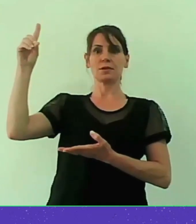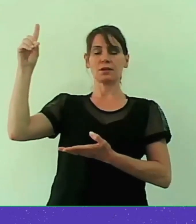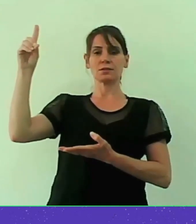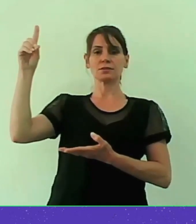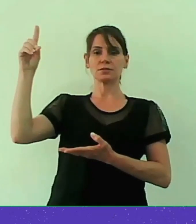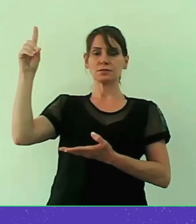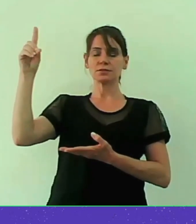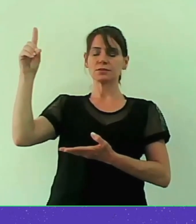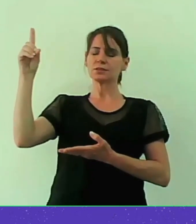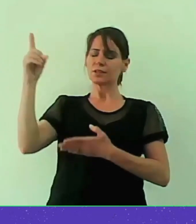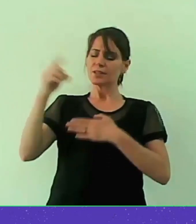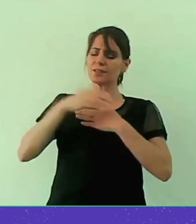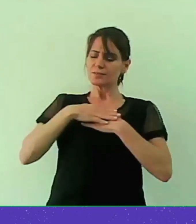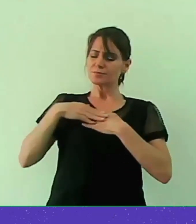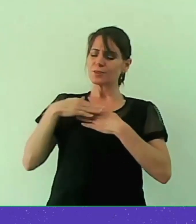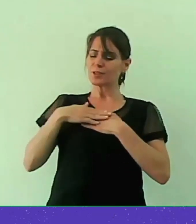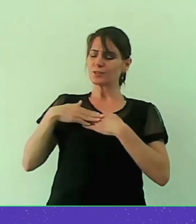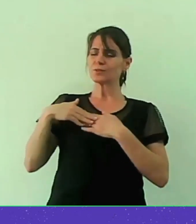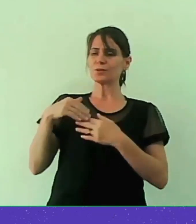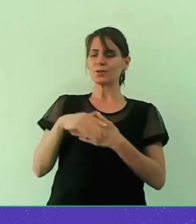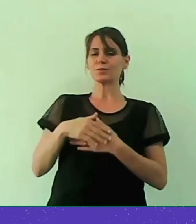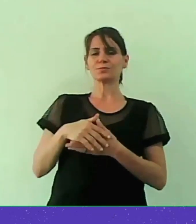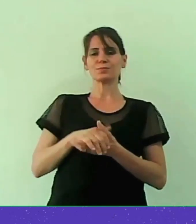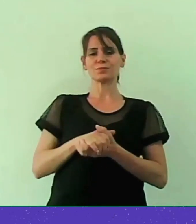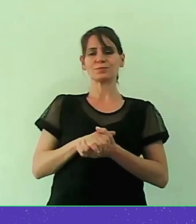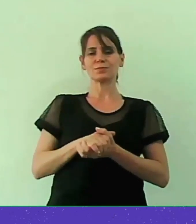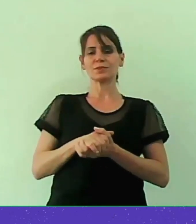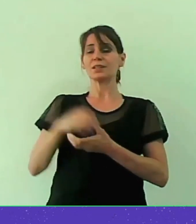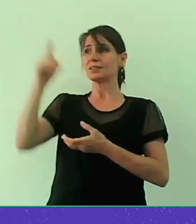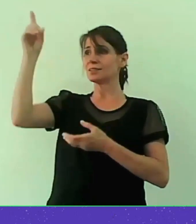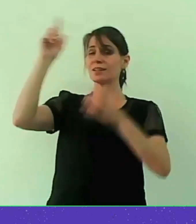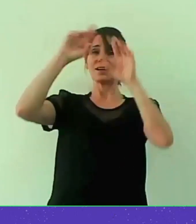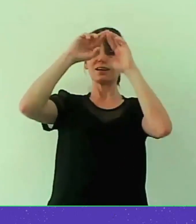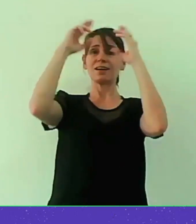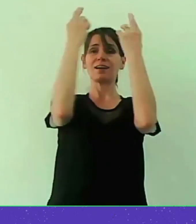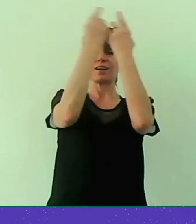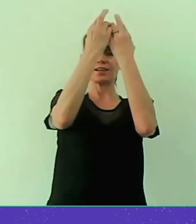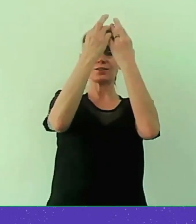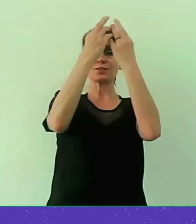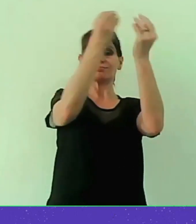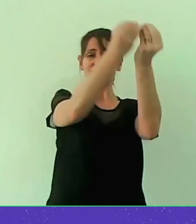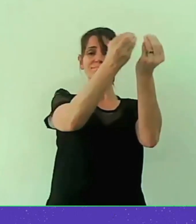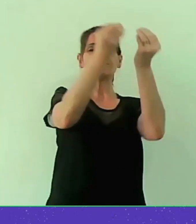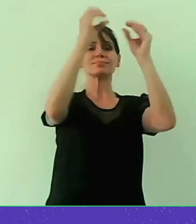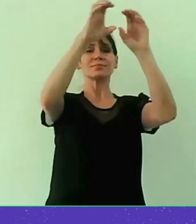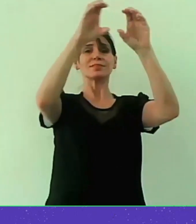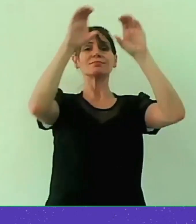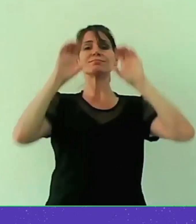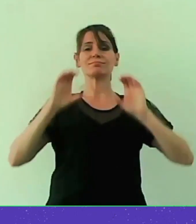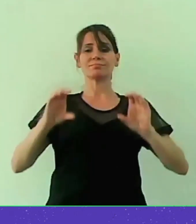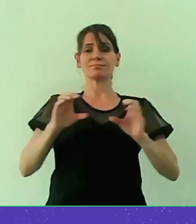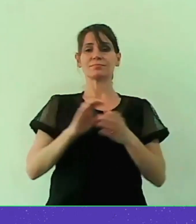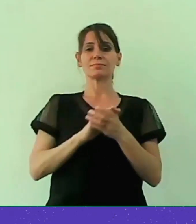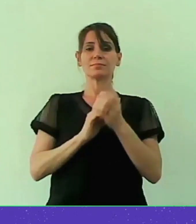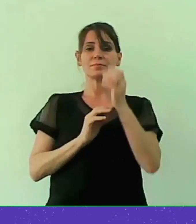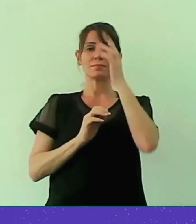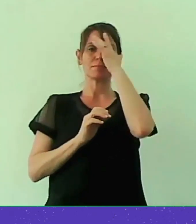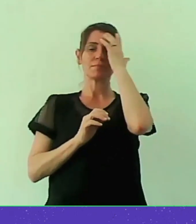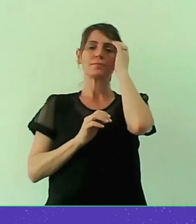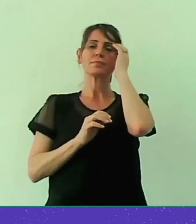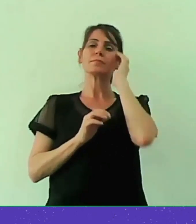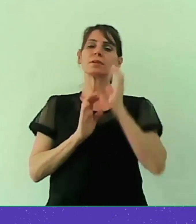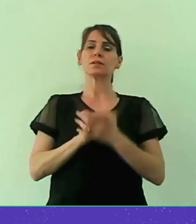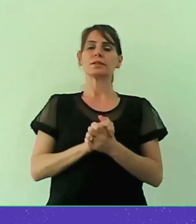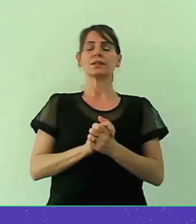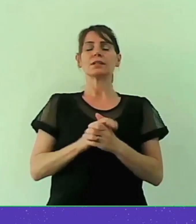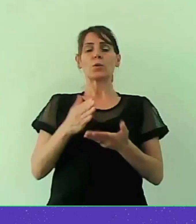agradou ao Pai nos dar o seu reino. Aí chegou na pandemia